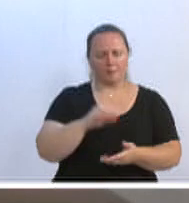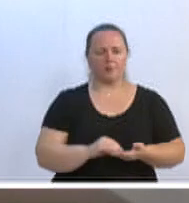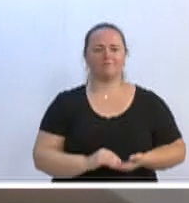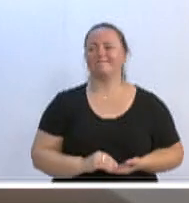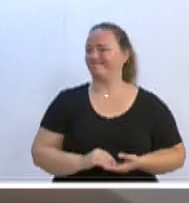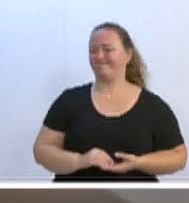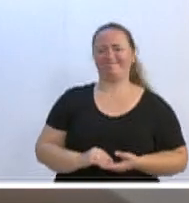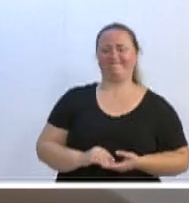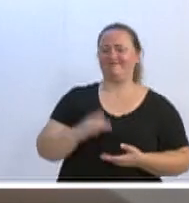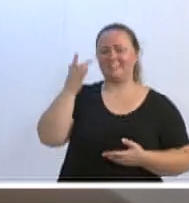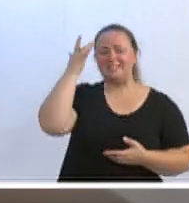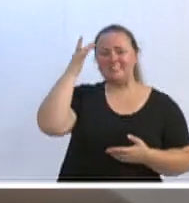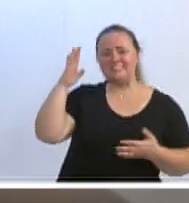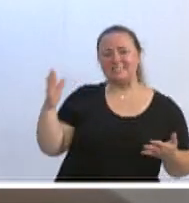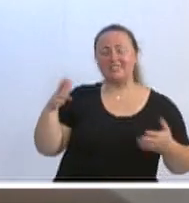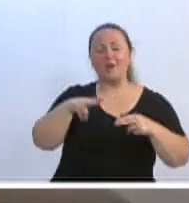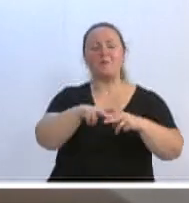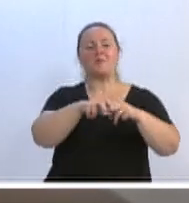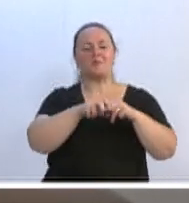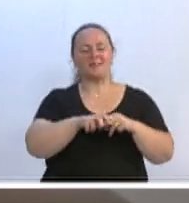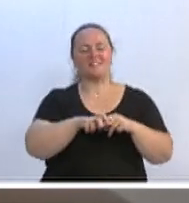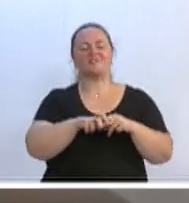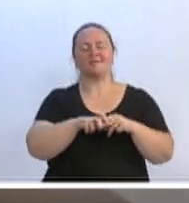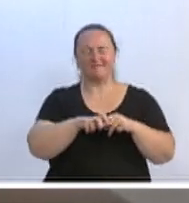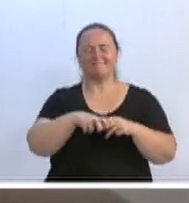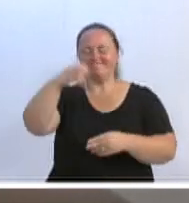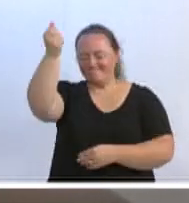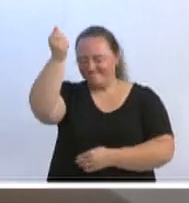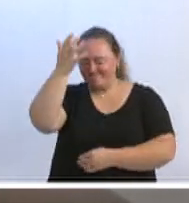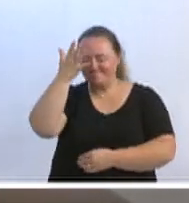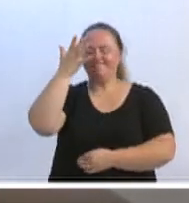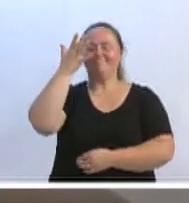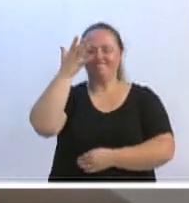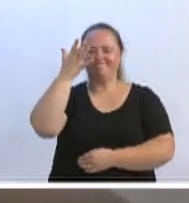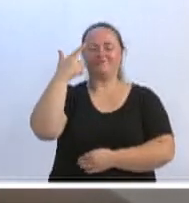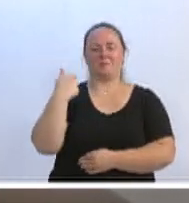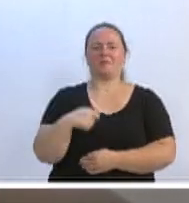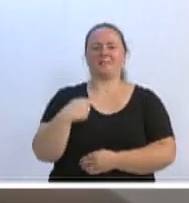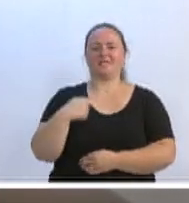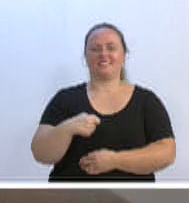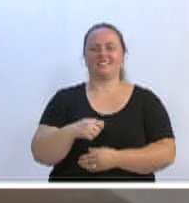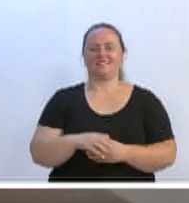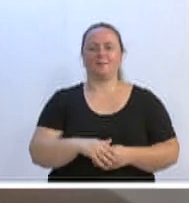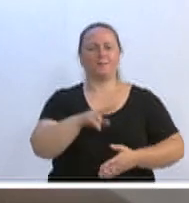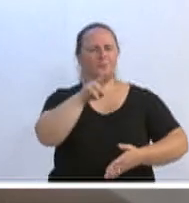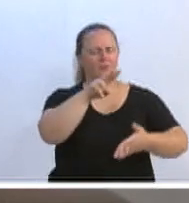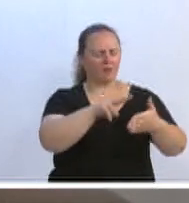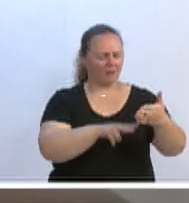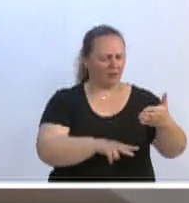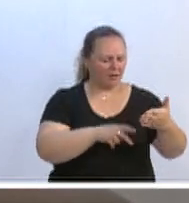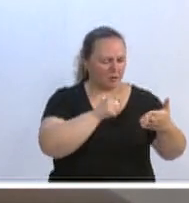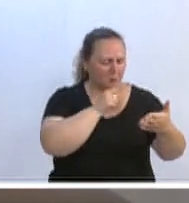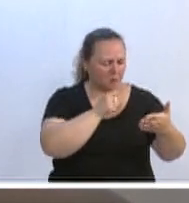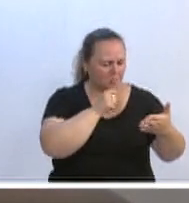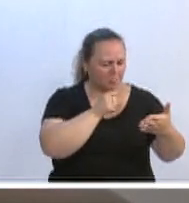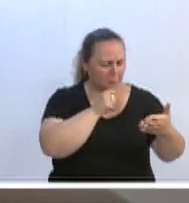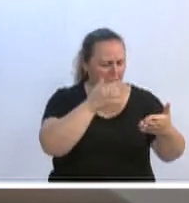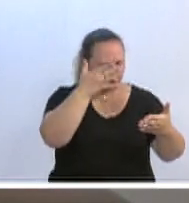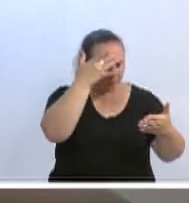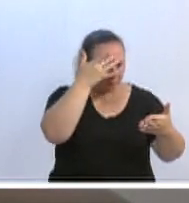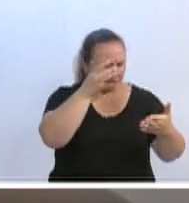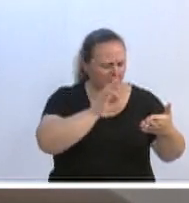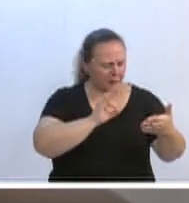Pois é aí que entra a revelação da palavra. Aquilo que a letra não mostra, o Espírito Santo,